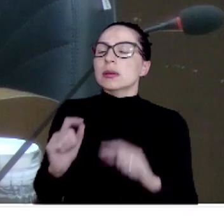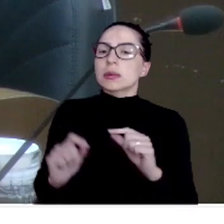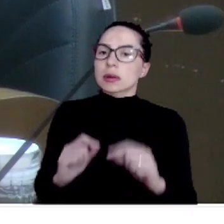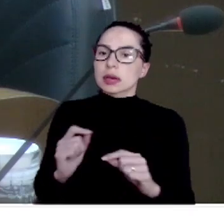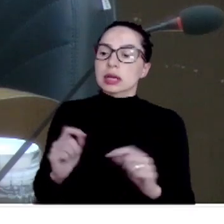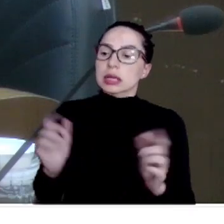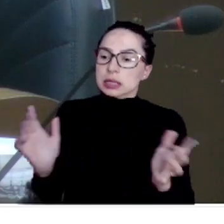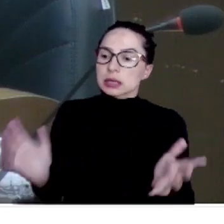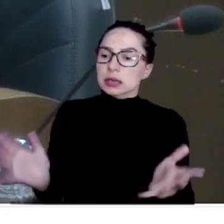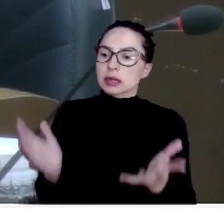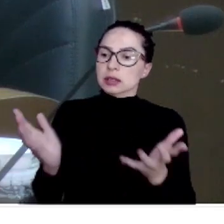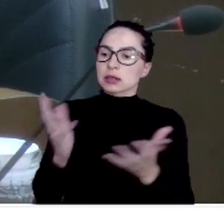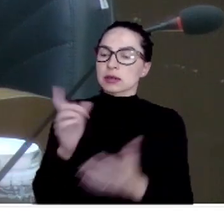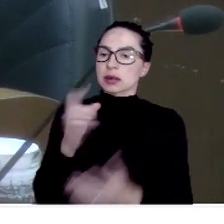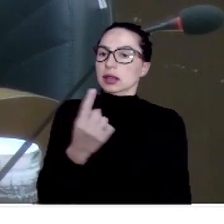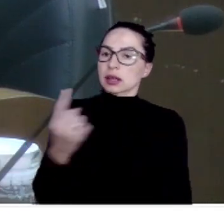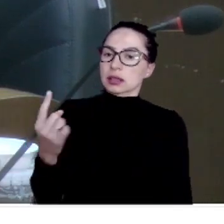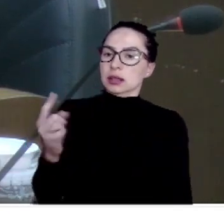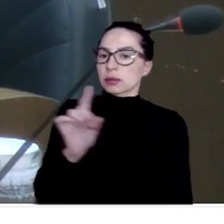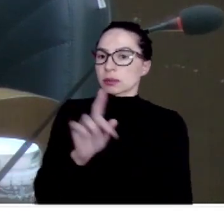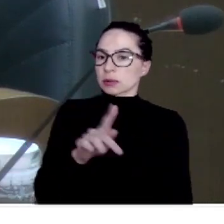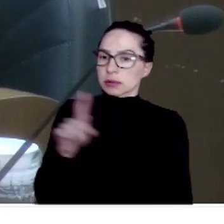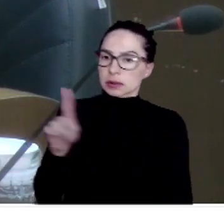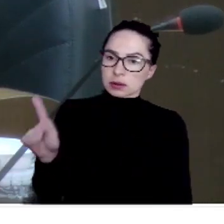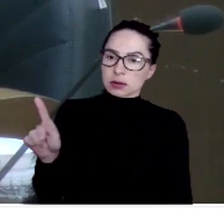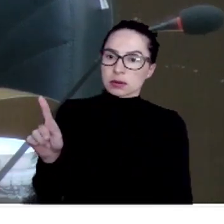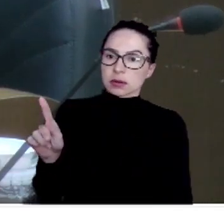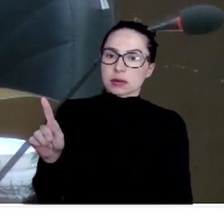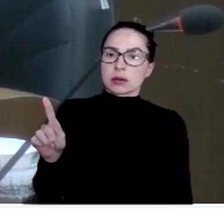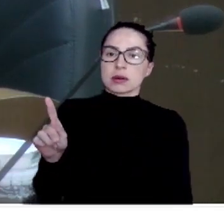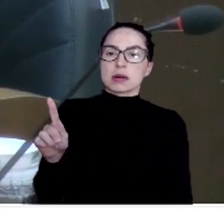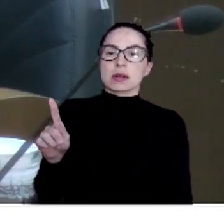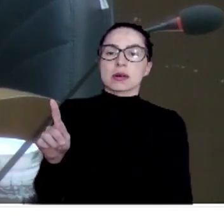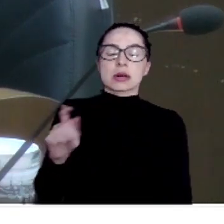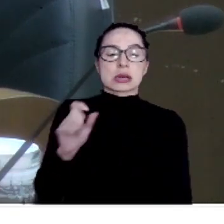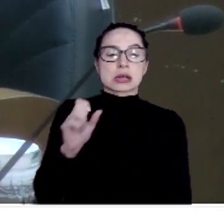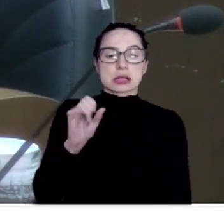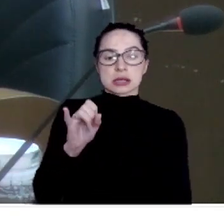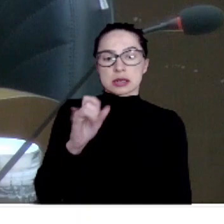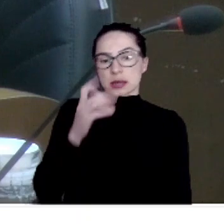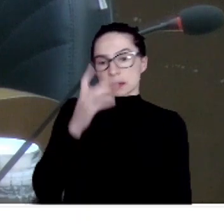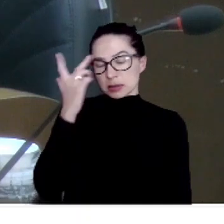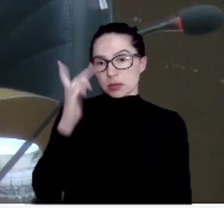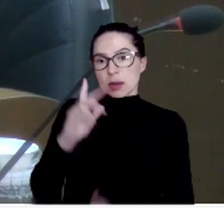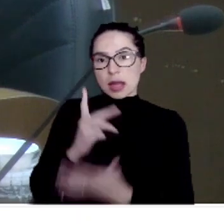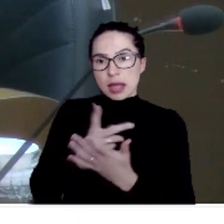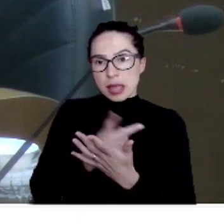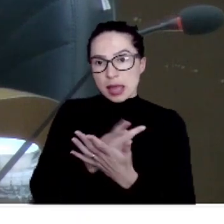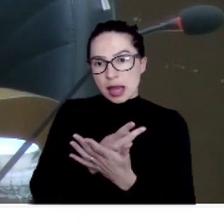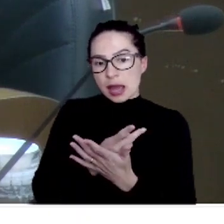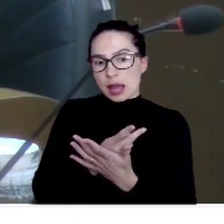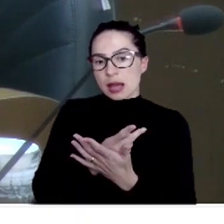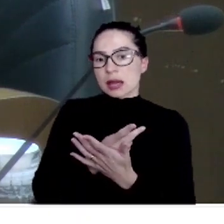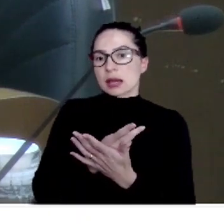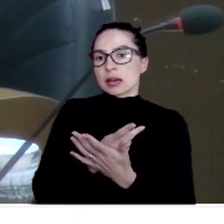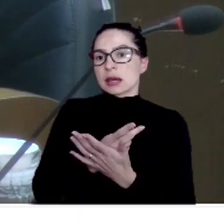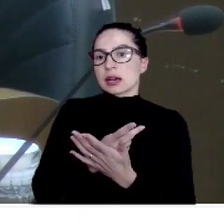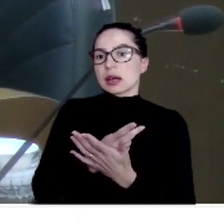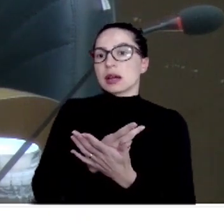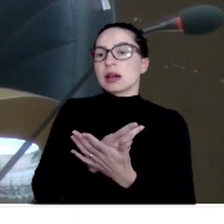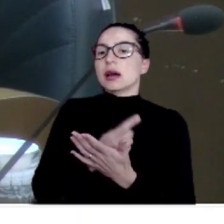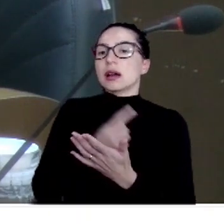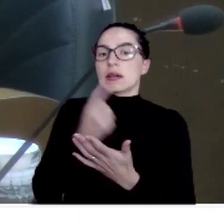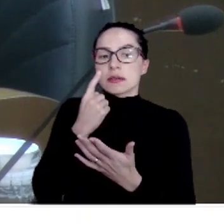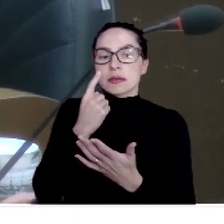os professores. Como eu disse, se o profissional errar, procure o ato